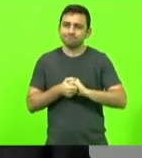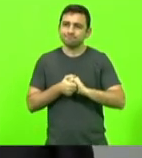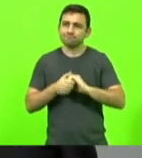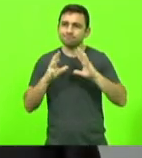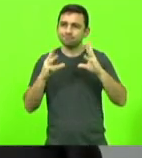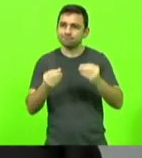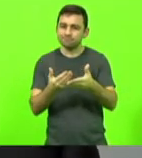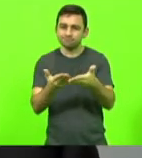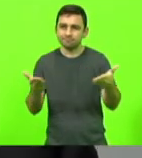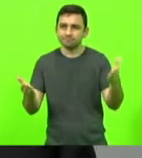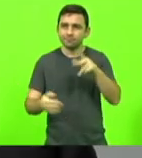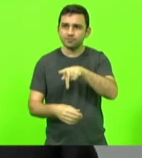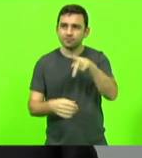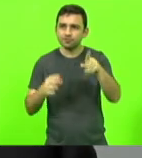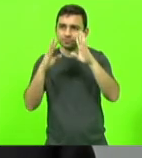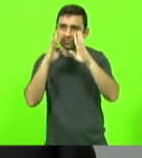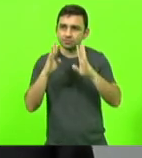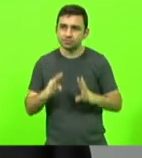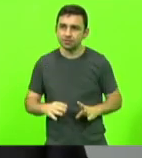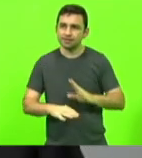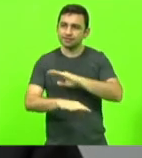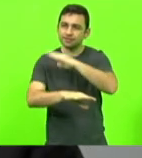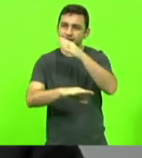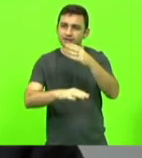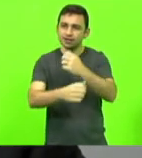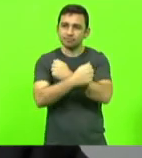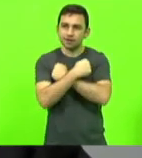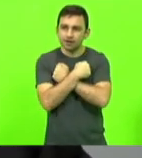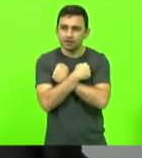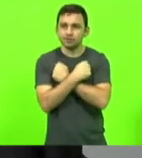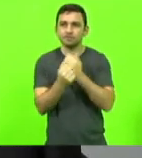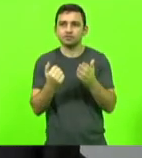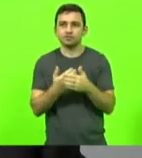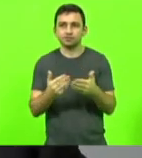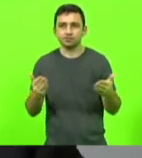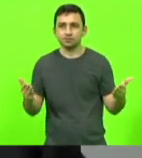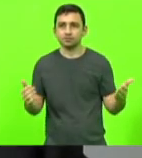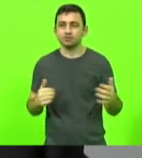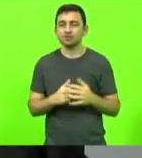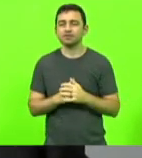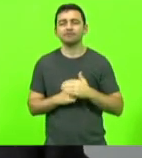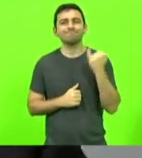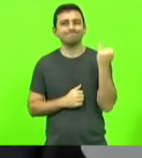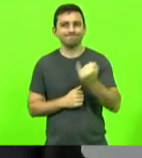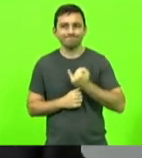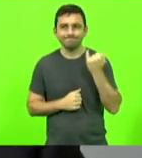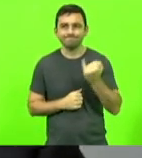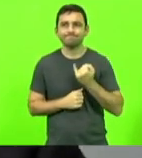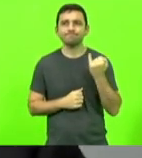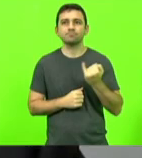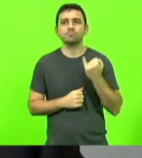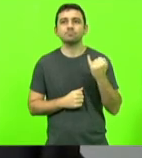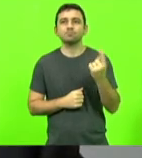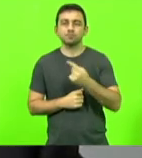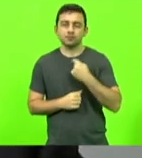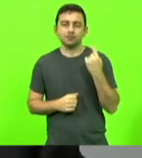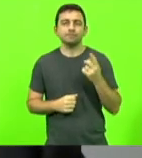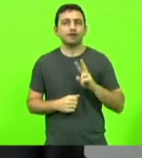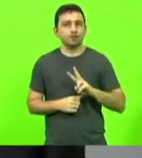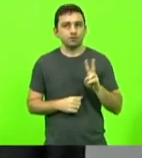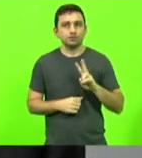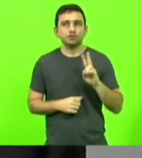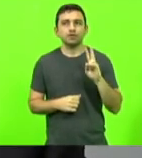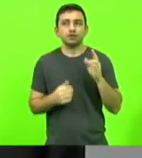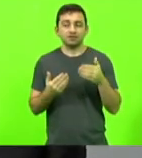nos assistindo da região serrana, meu abraço a vocês. Como é importante nós termos a valorização